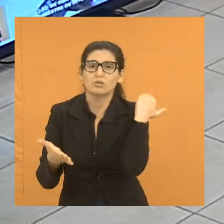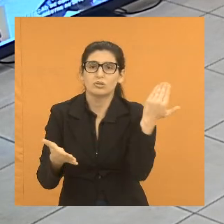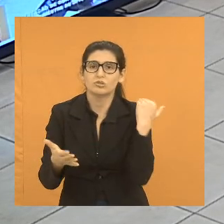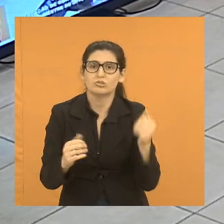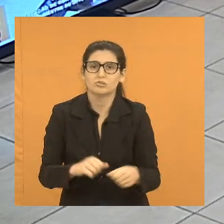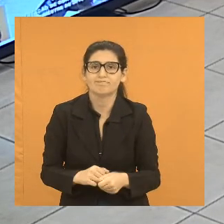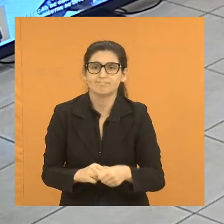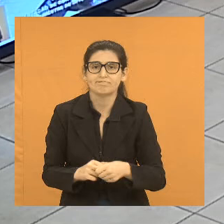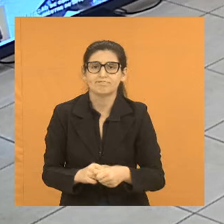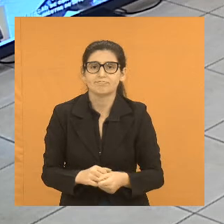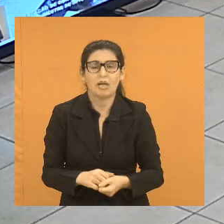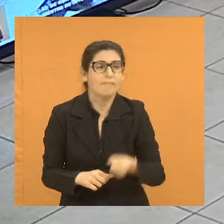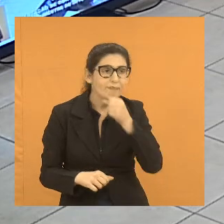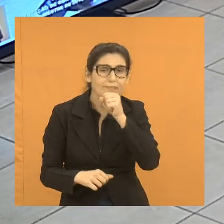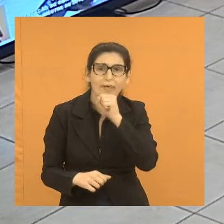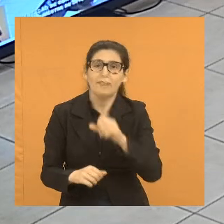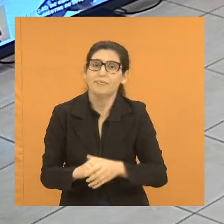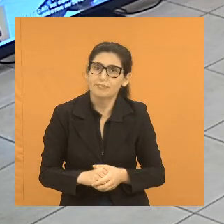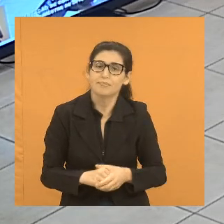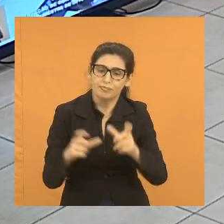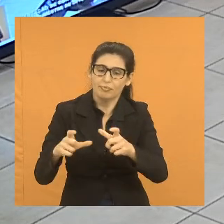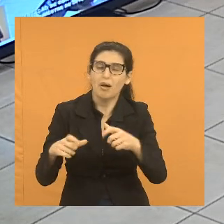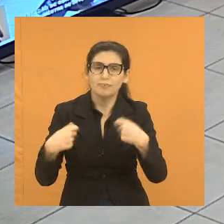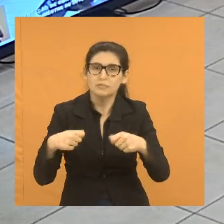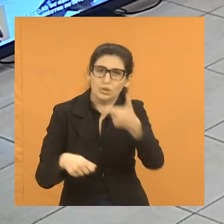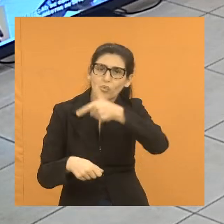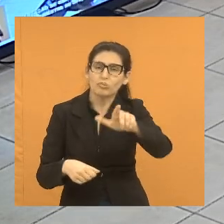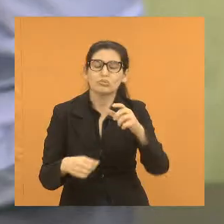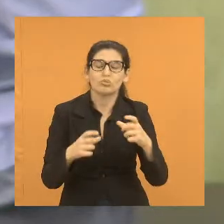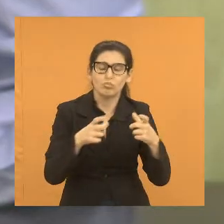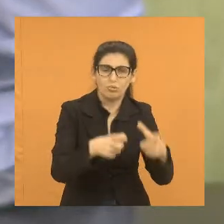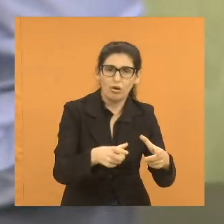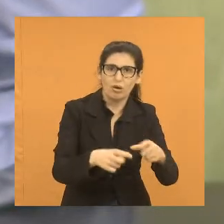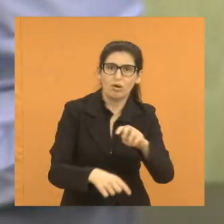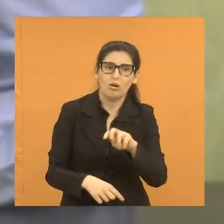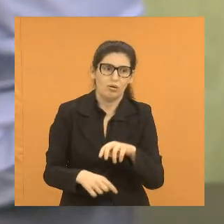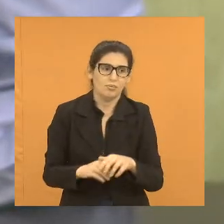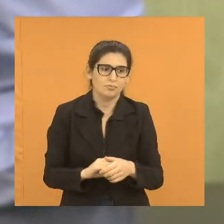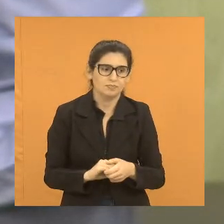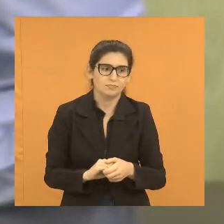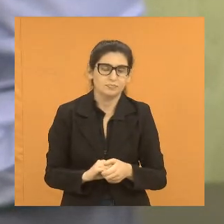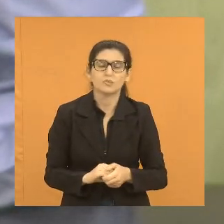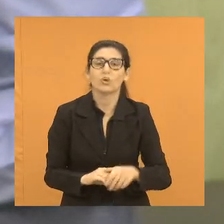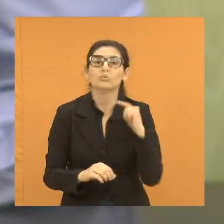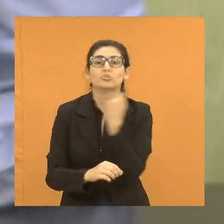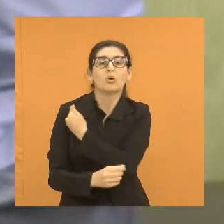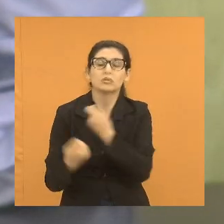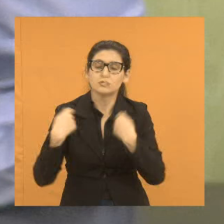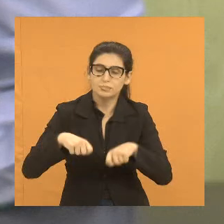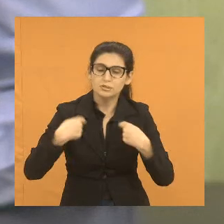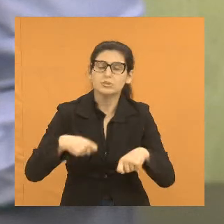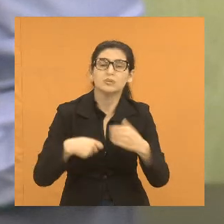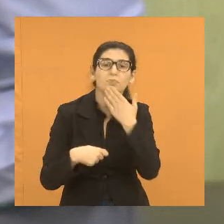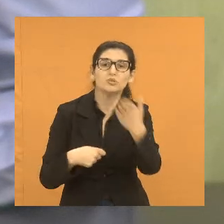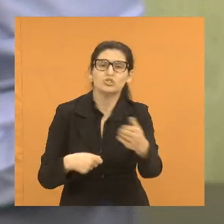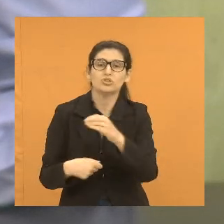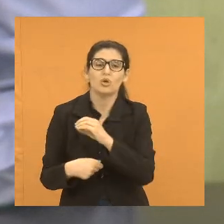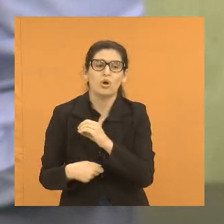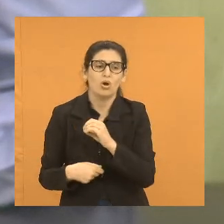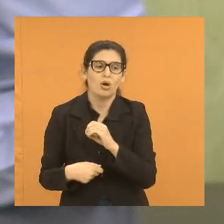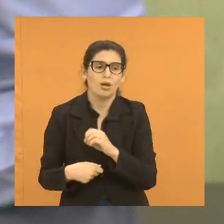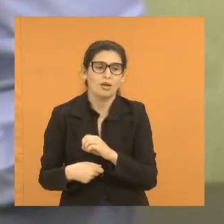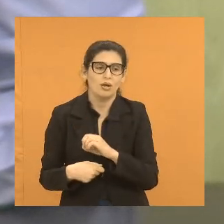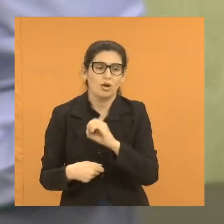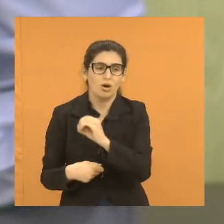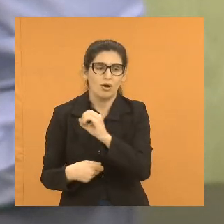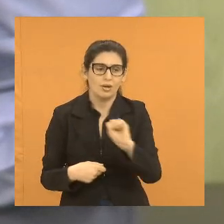né? E o UPA lotado de gente. Eu acho que o que a gente tem que solicitar para a Oeste é que, assim, não